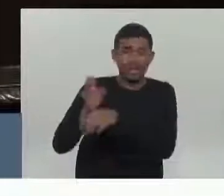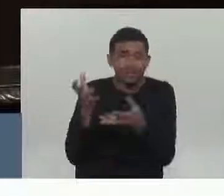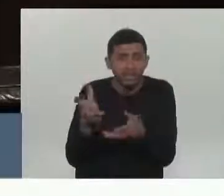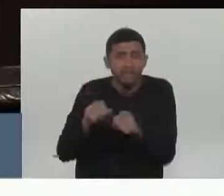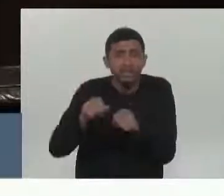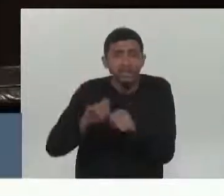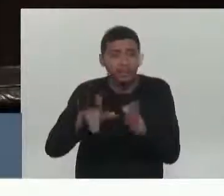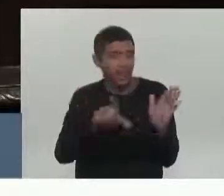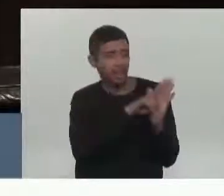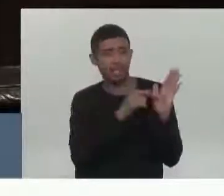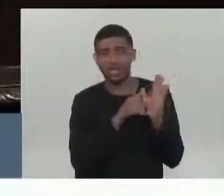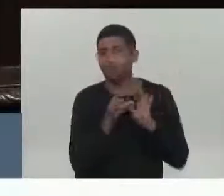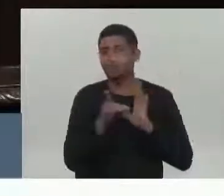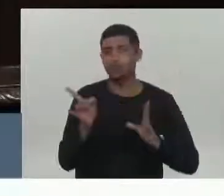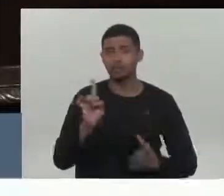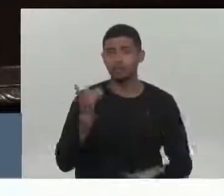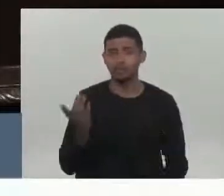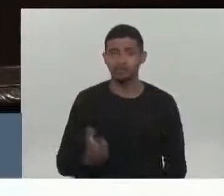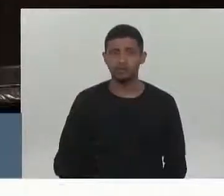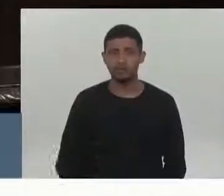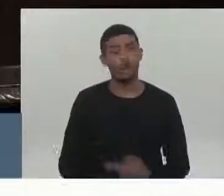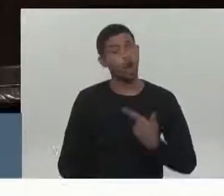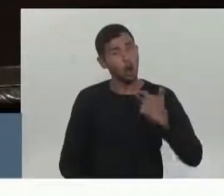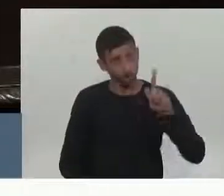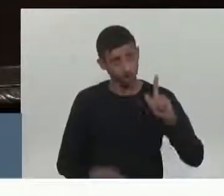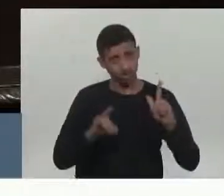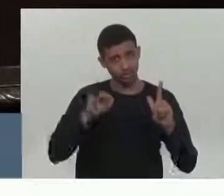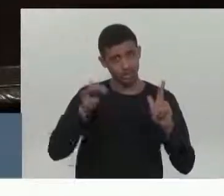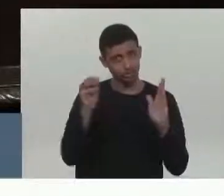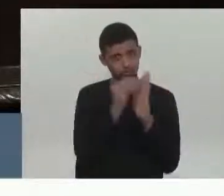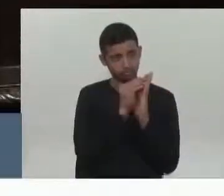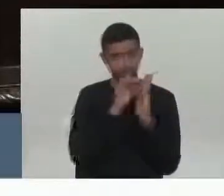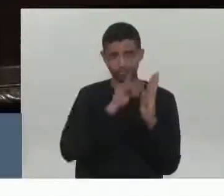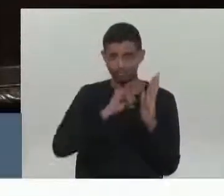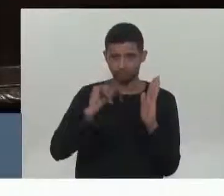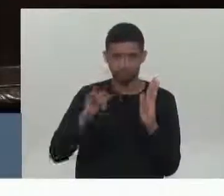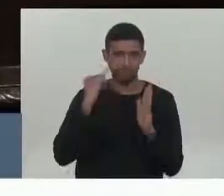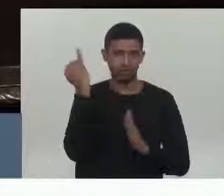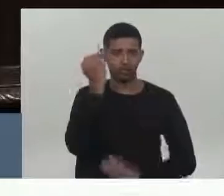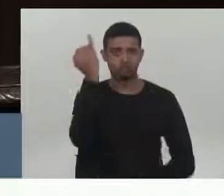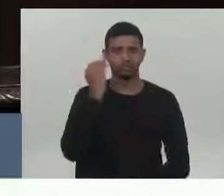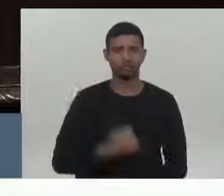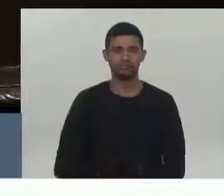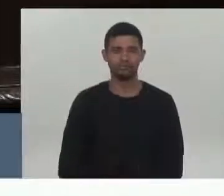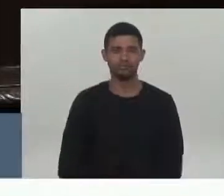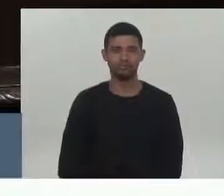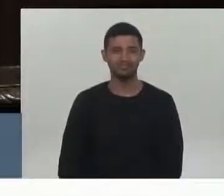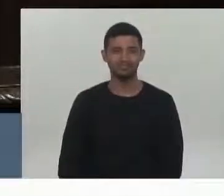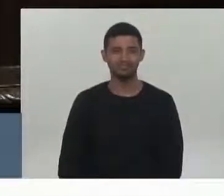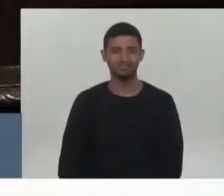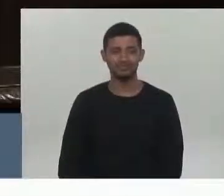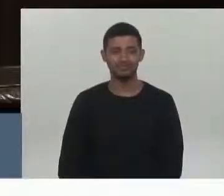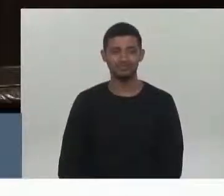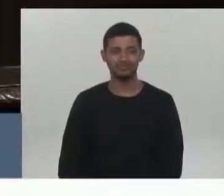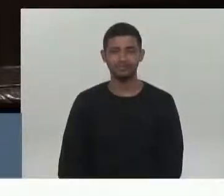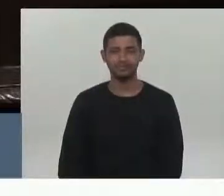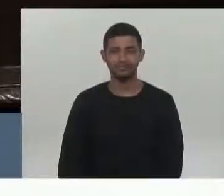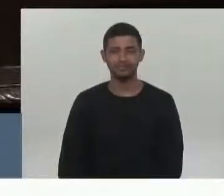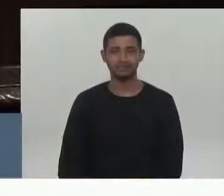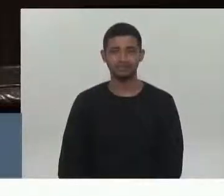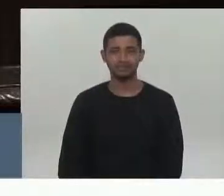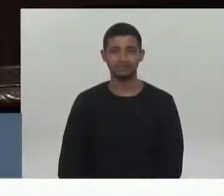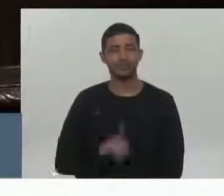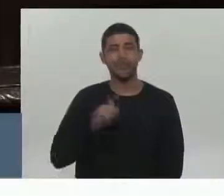está impedido na lei. Um outro dado importante... Para concluir, deputado. Para concluir, é